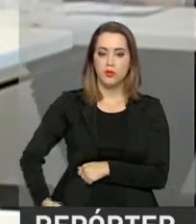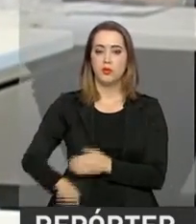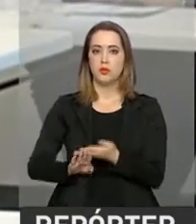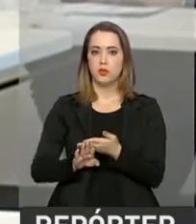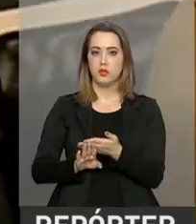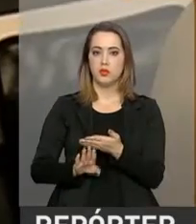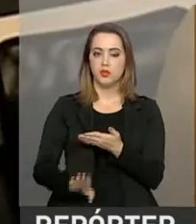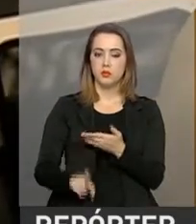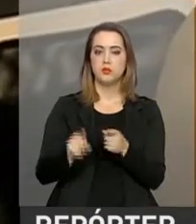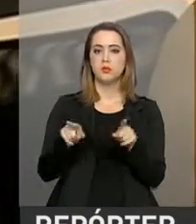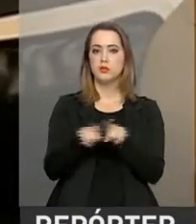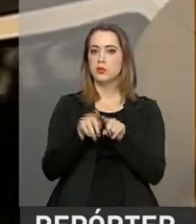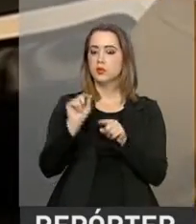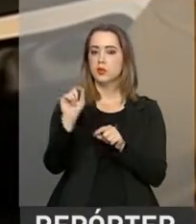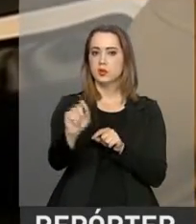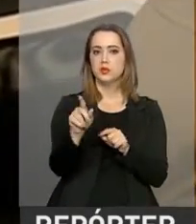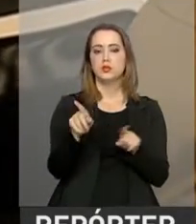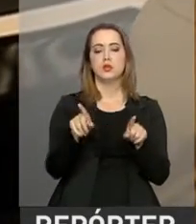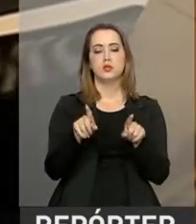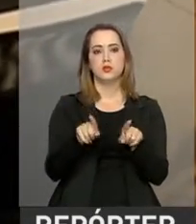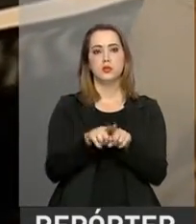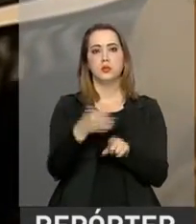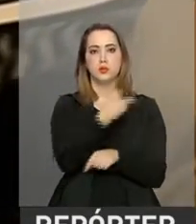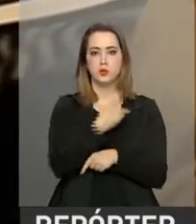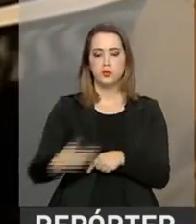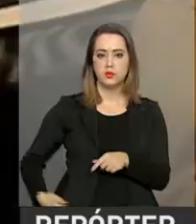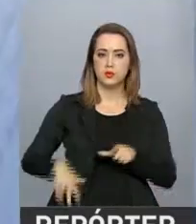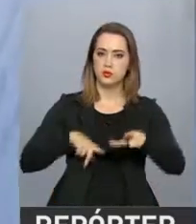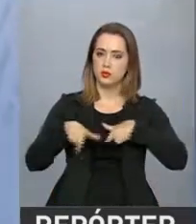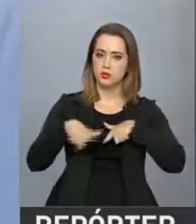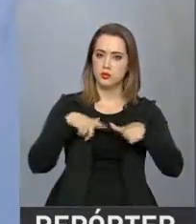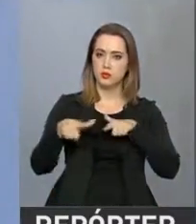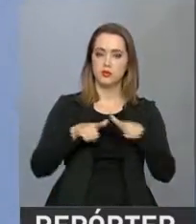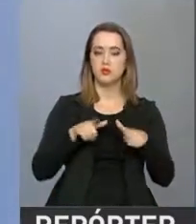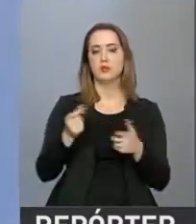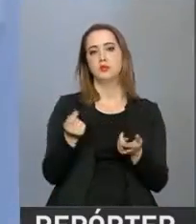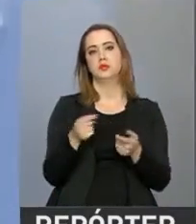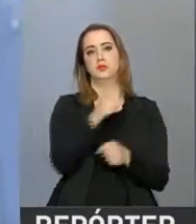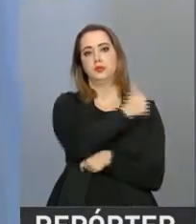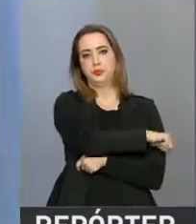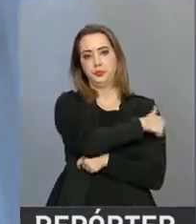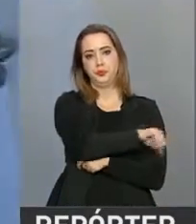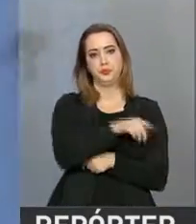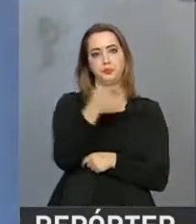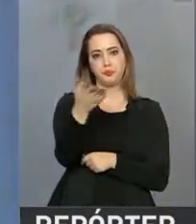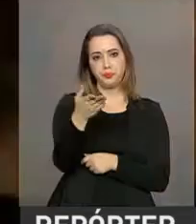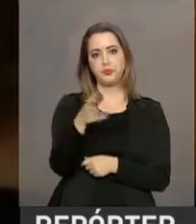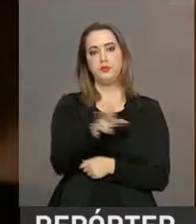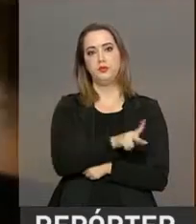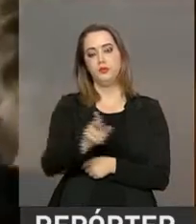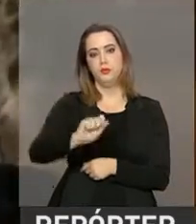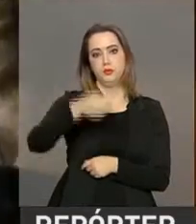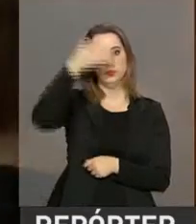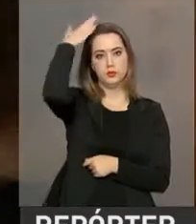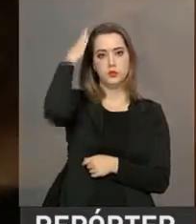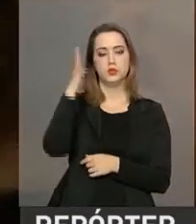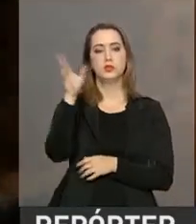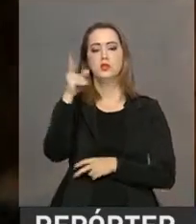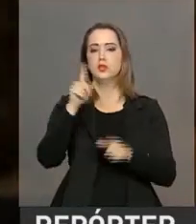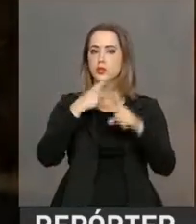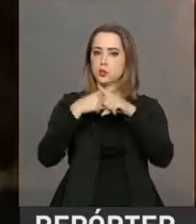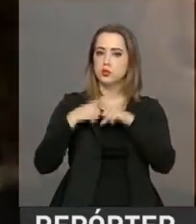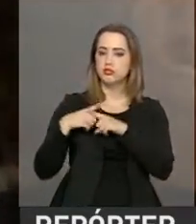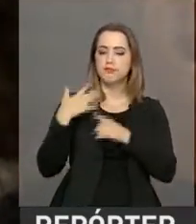fernando pezão e do governador em exercício francisco dornelles temer disse que os jogos olímpicos vem acontecendo em um clima de absoluta